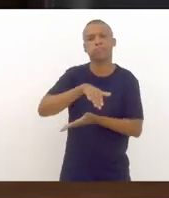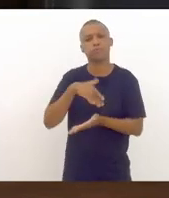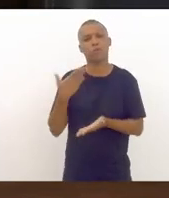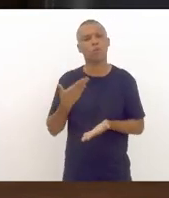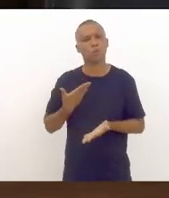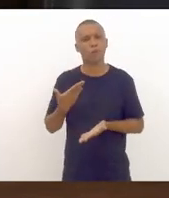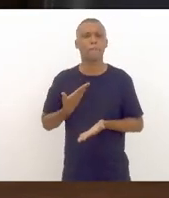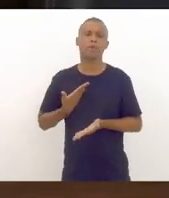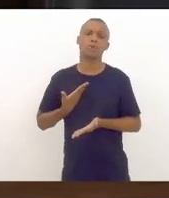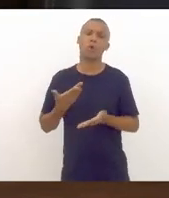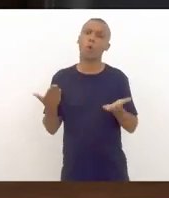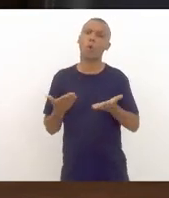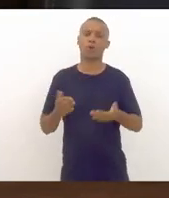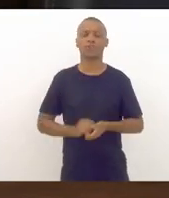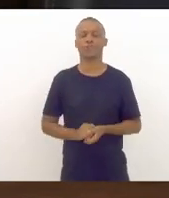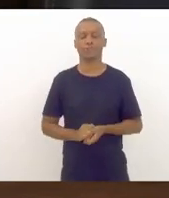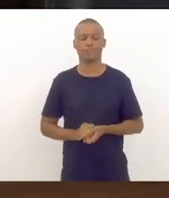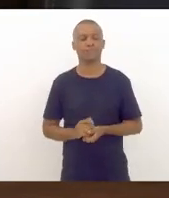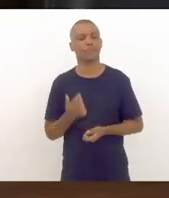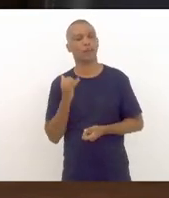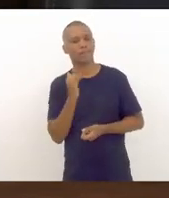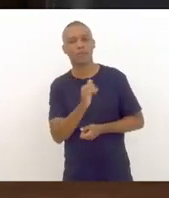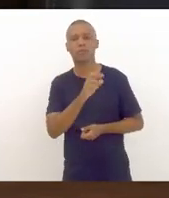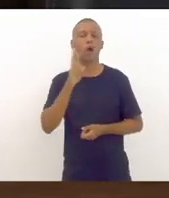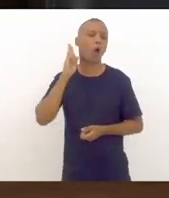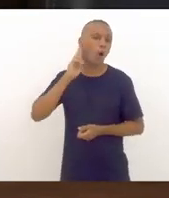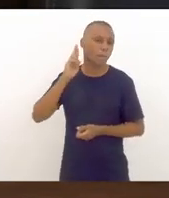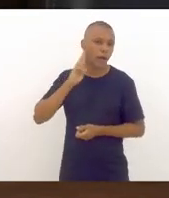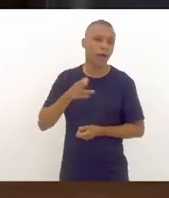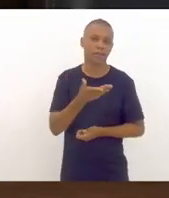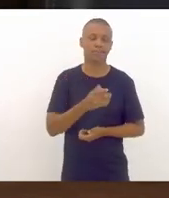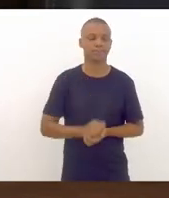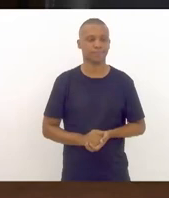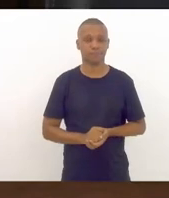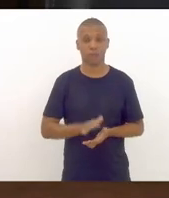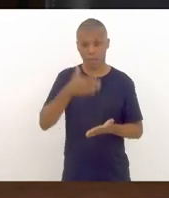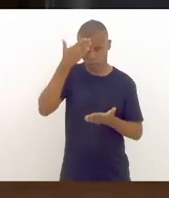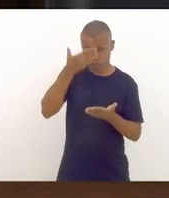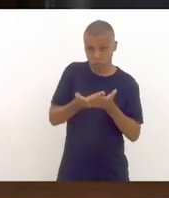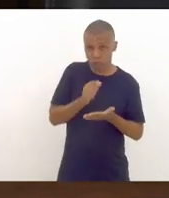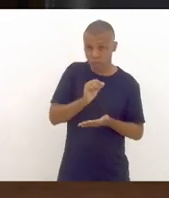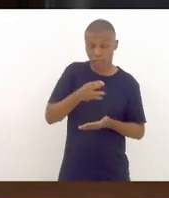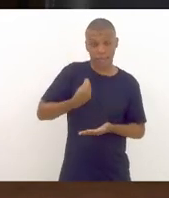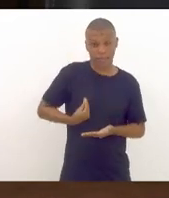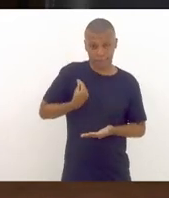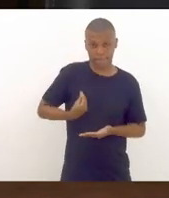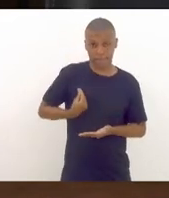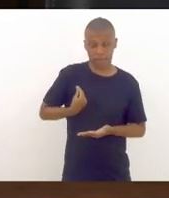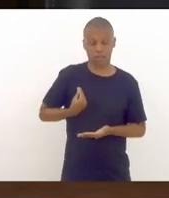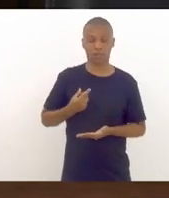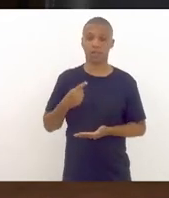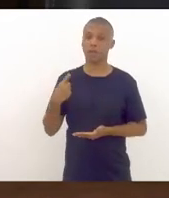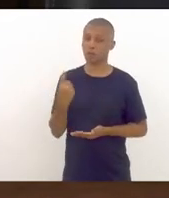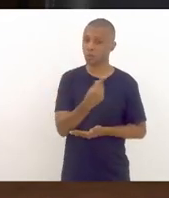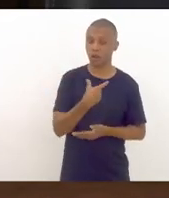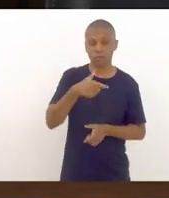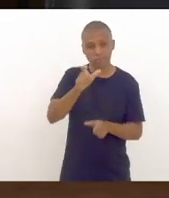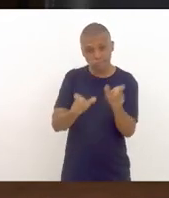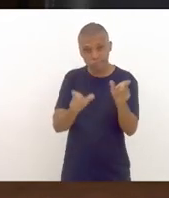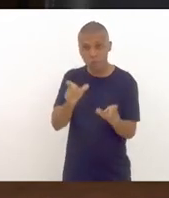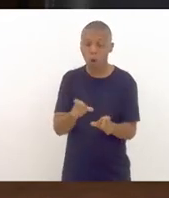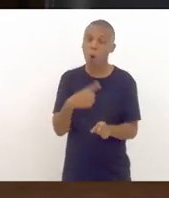aqui. Romário, na vida, nós somos, ou pelo